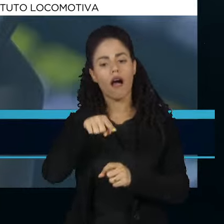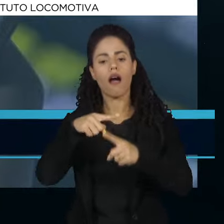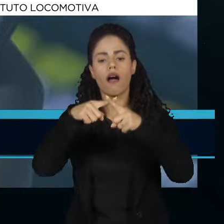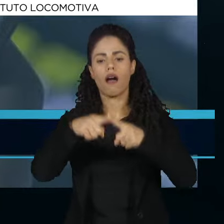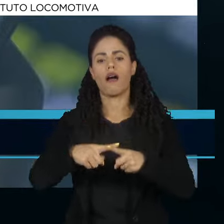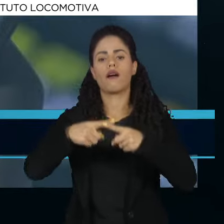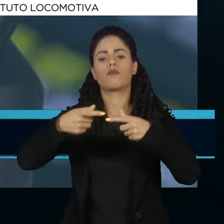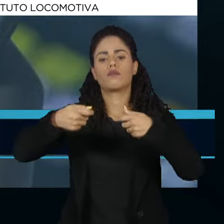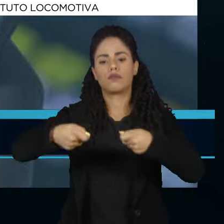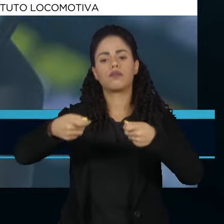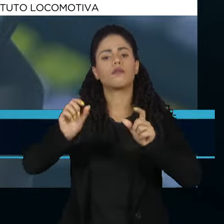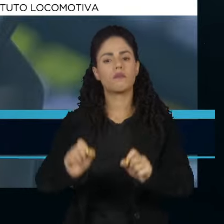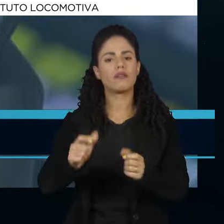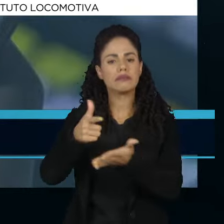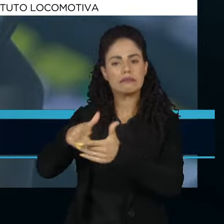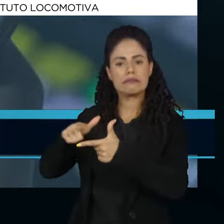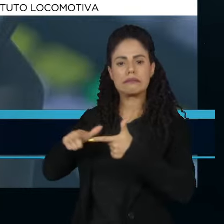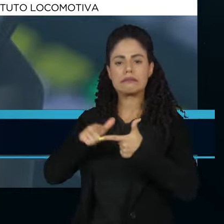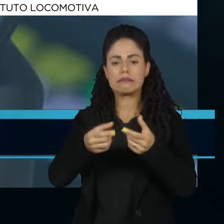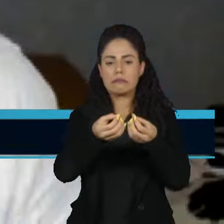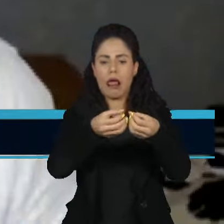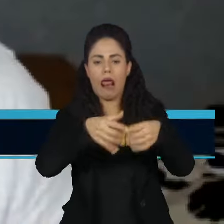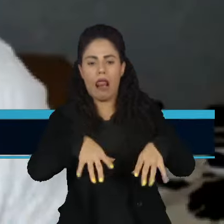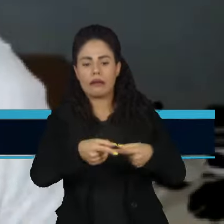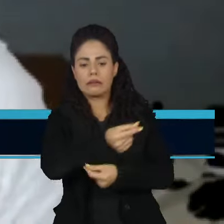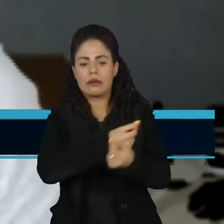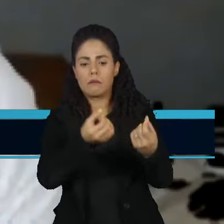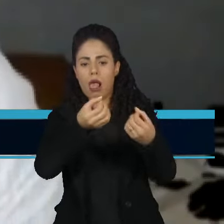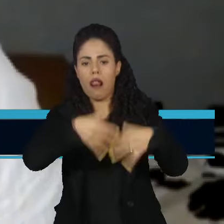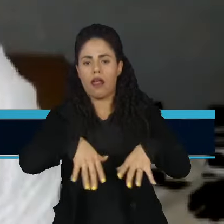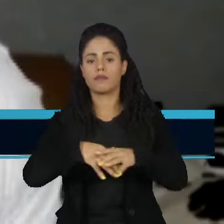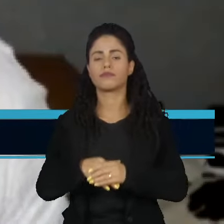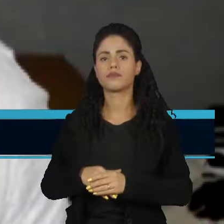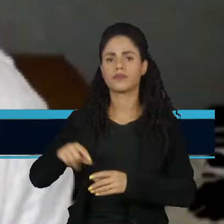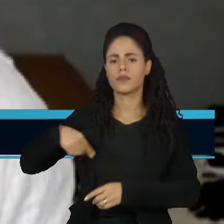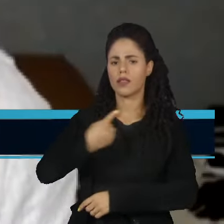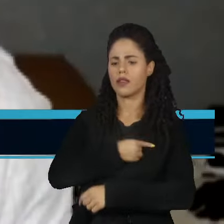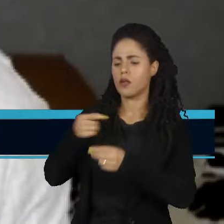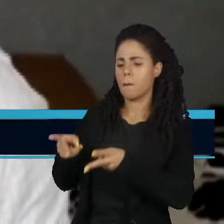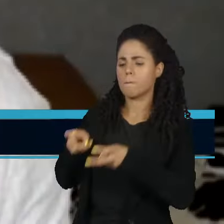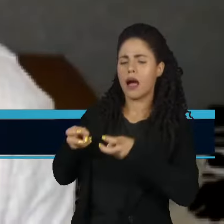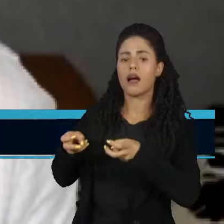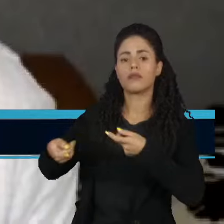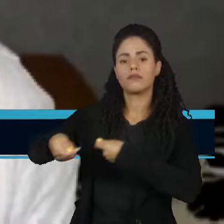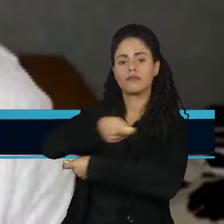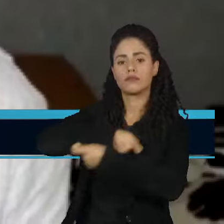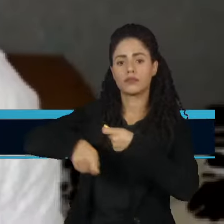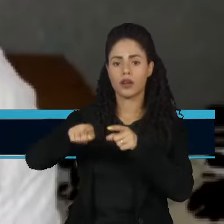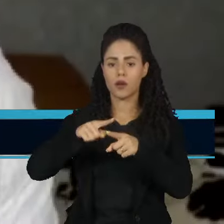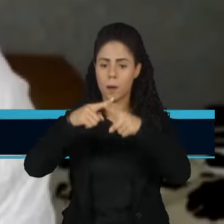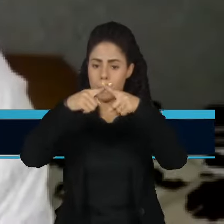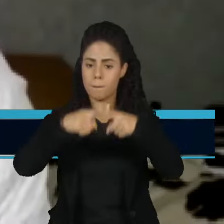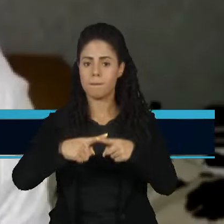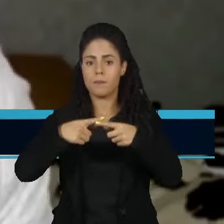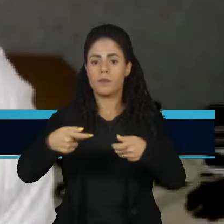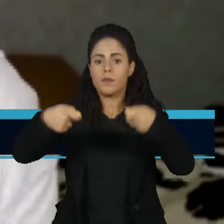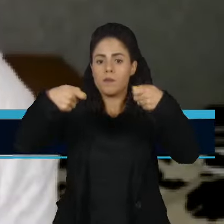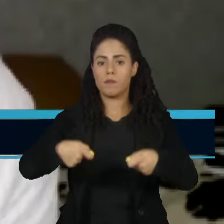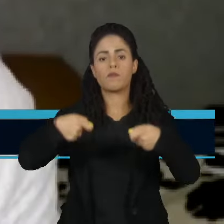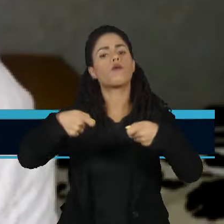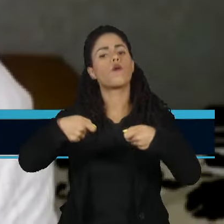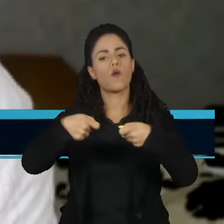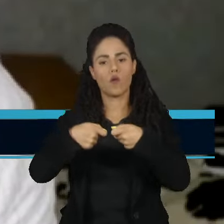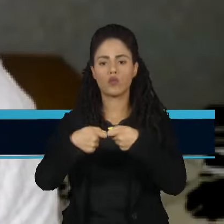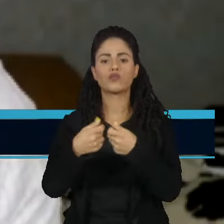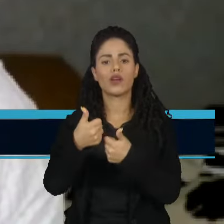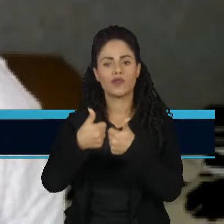já causaram prejuízos financeiros nós vimos um crescimento do número de apost maior do que de